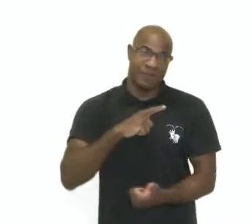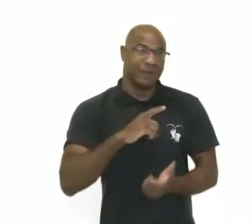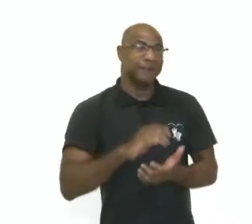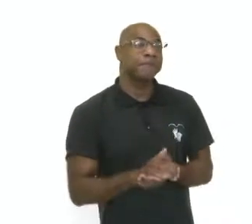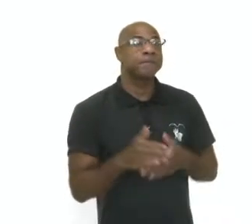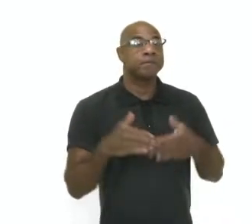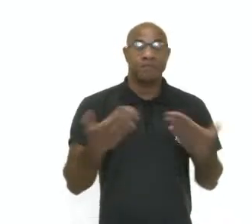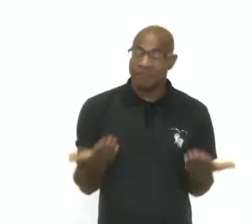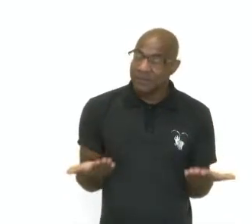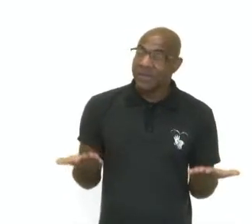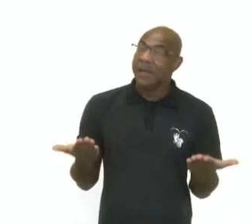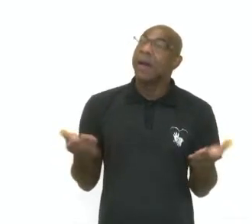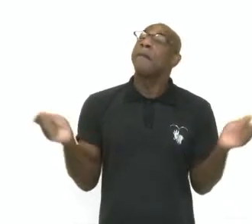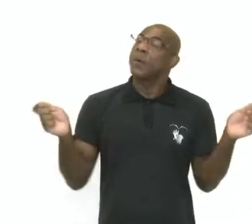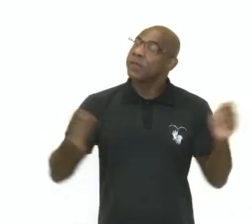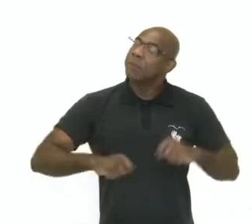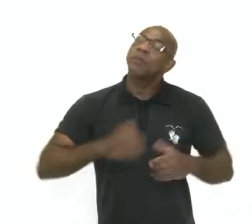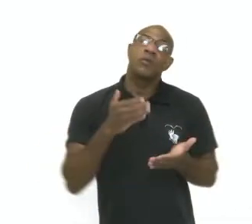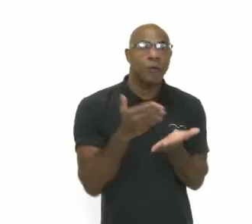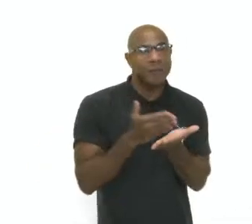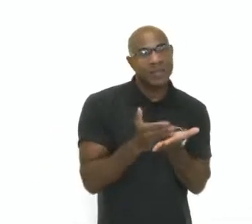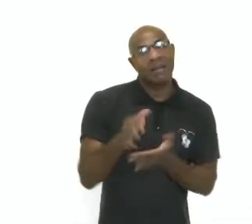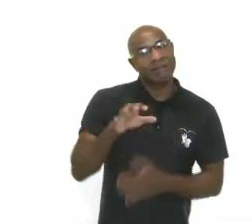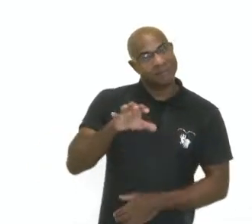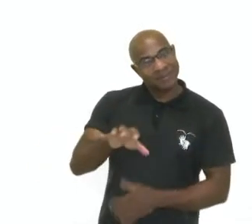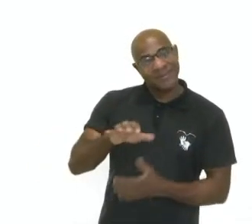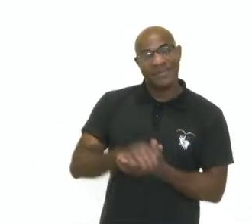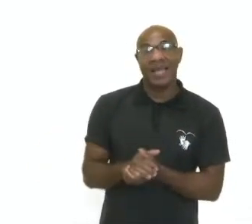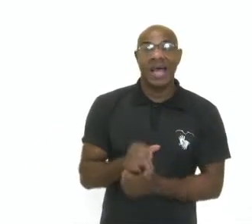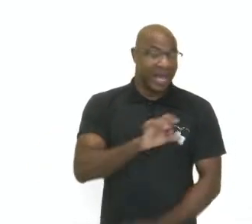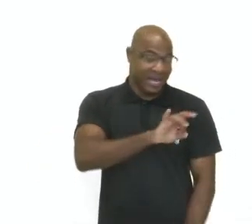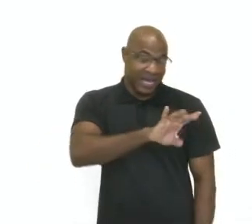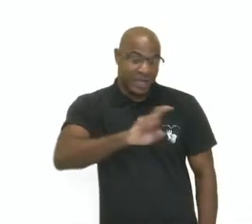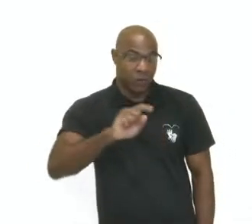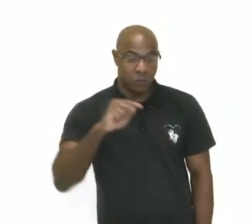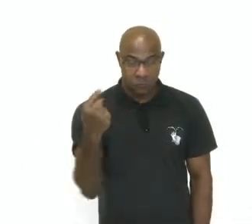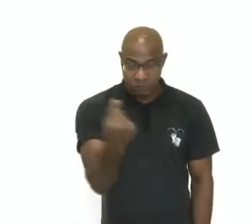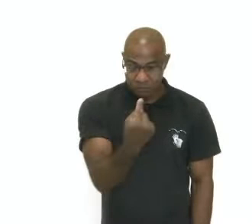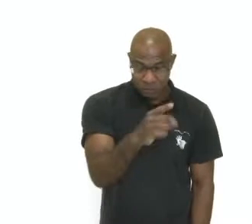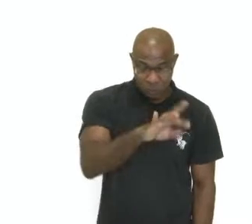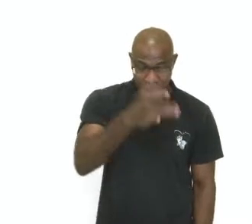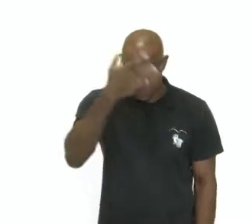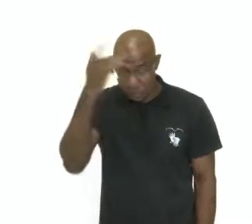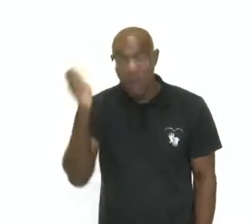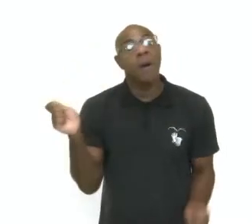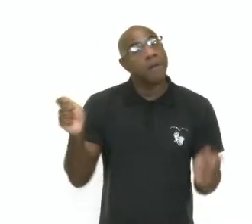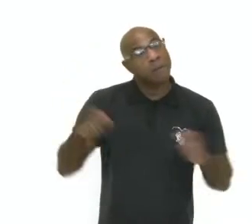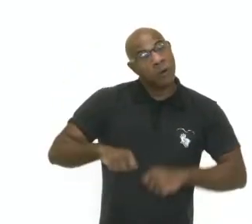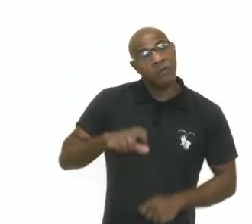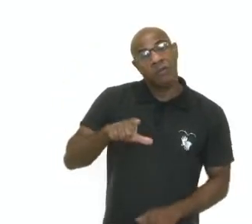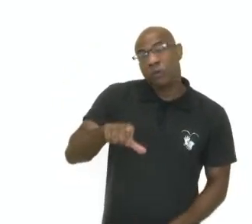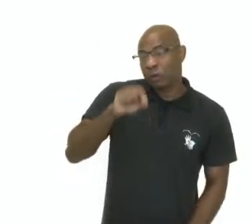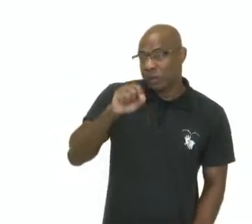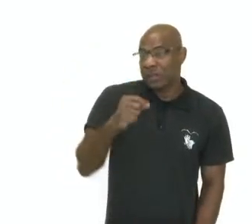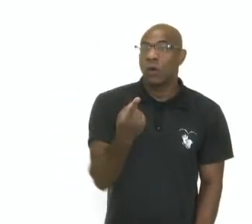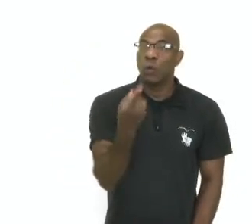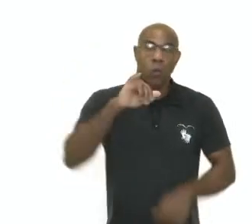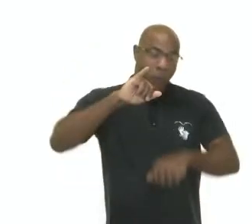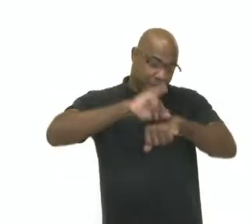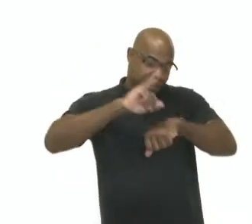Então, podemos começar por isso. Cada um de nós pode escolher desistir de um objeto.